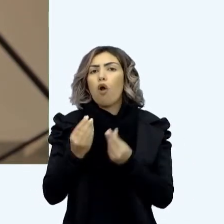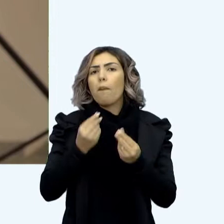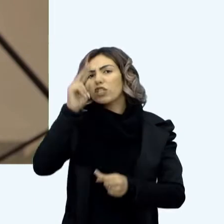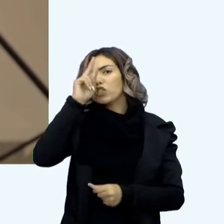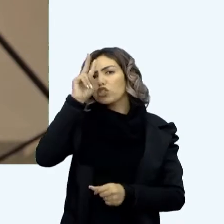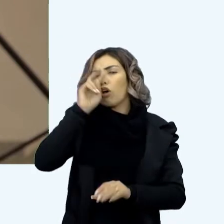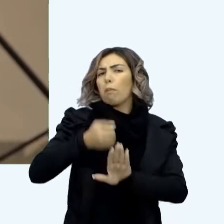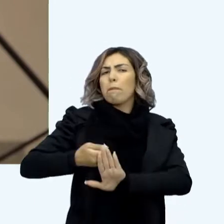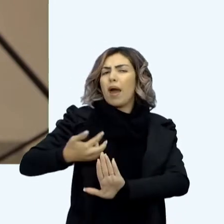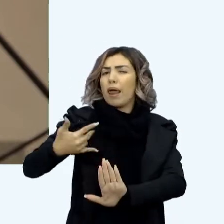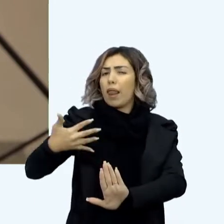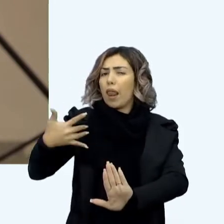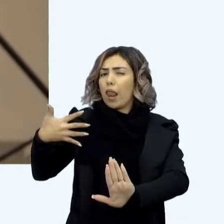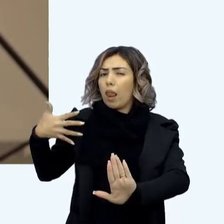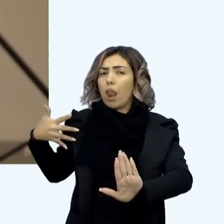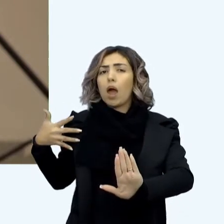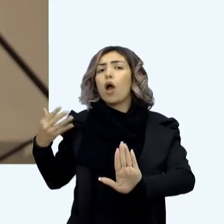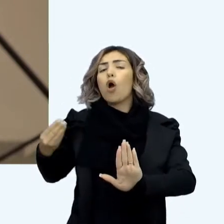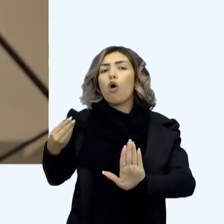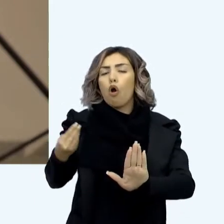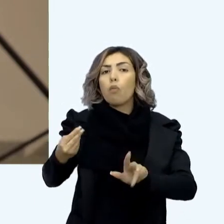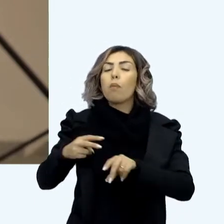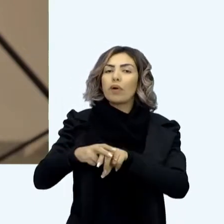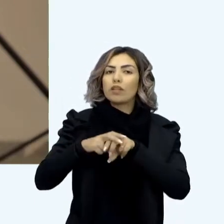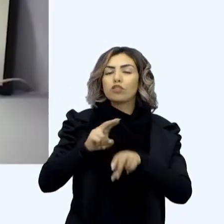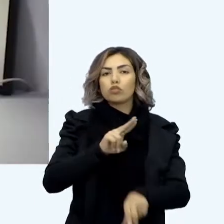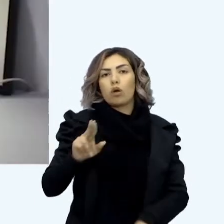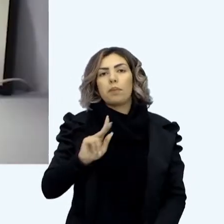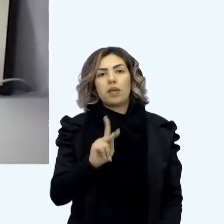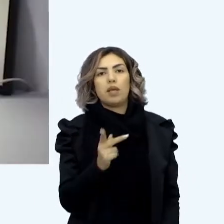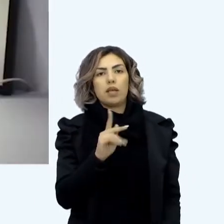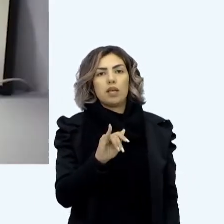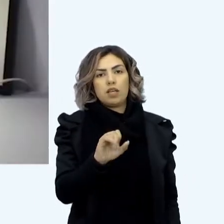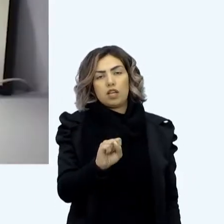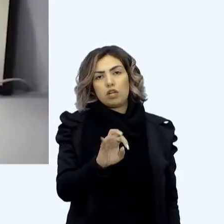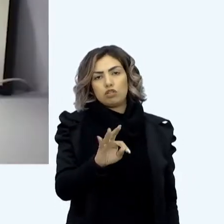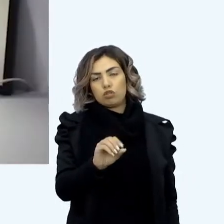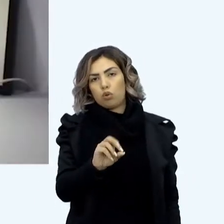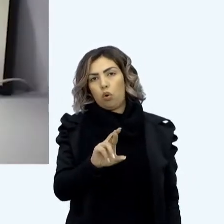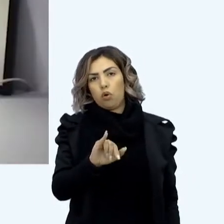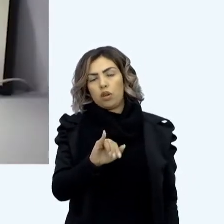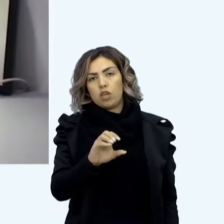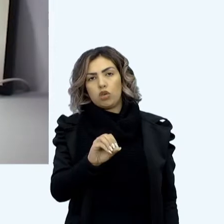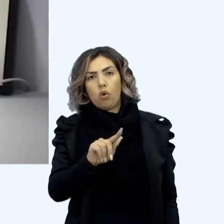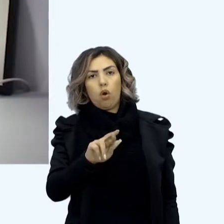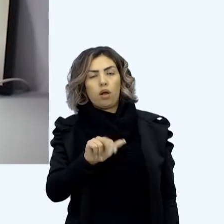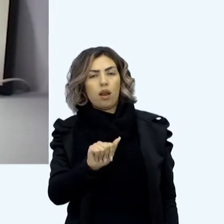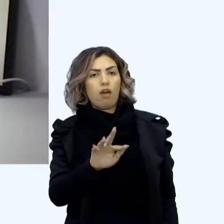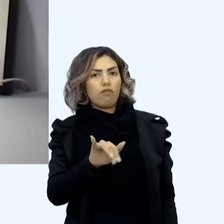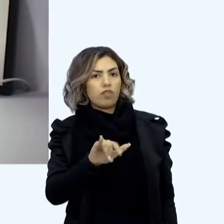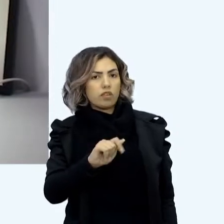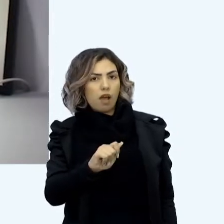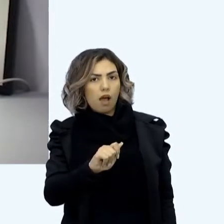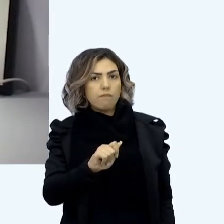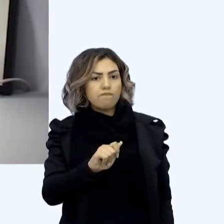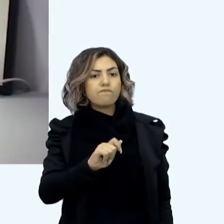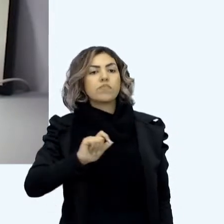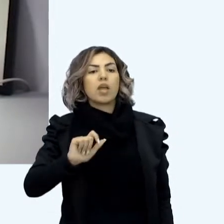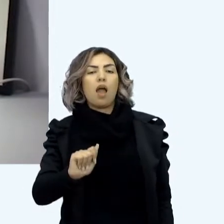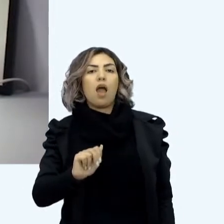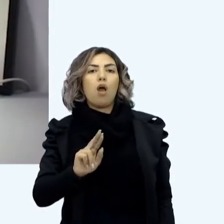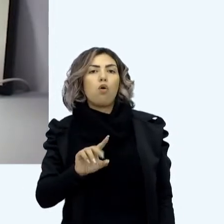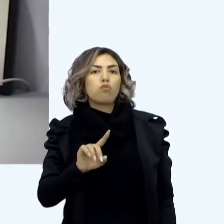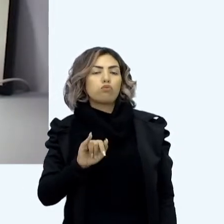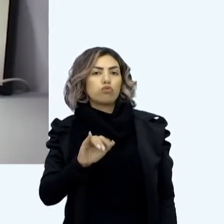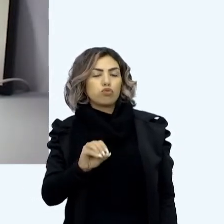Daí a formulação do conceito de historiografia audiovisual. A principal atividade realizada pelo grupo de pesquisa é